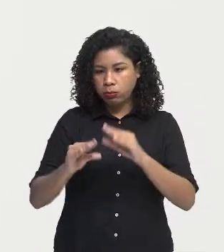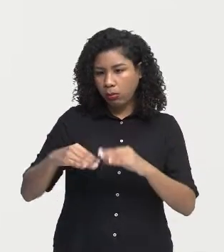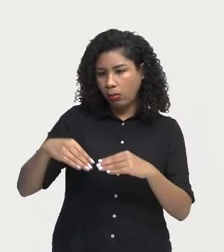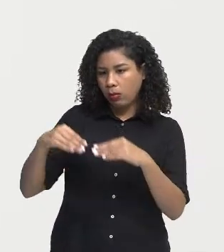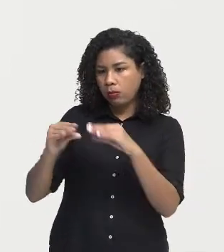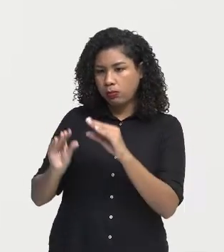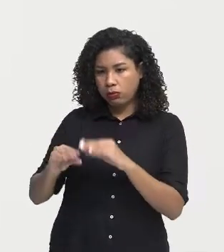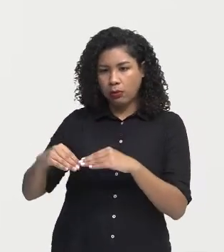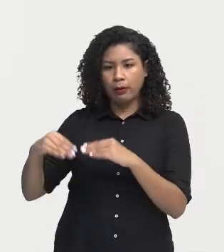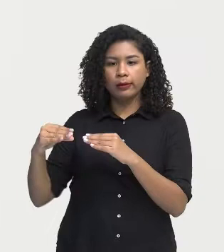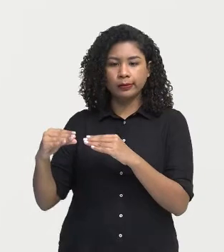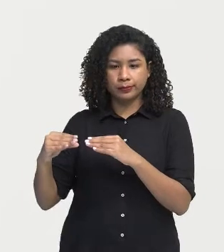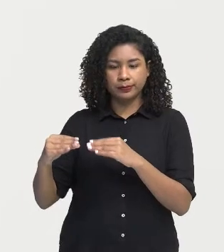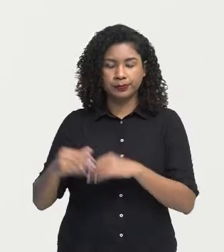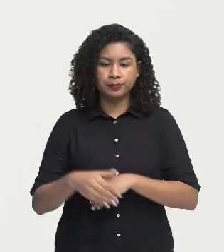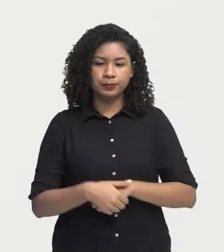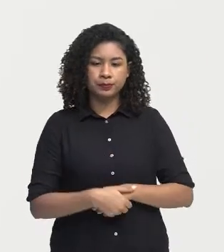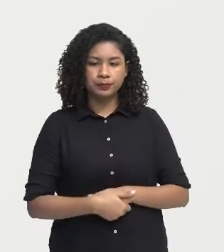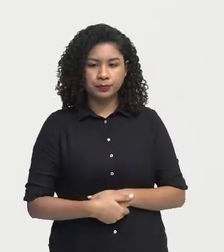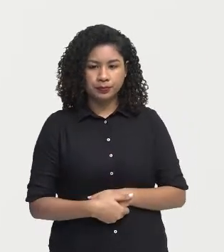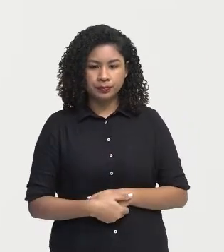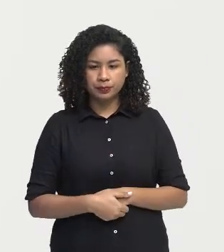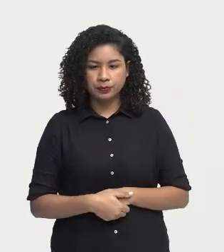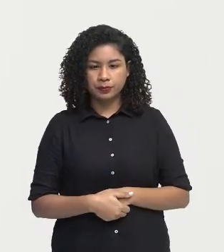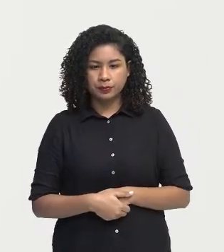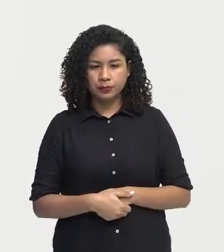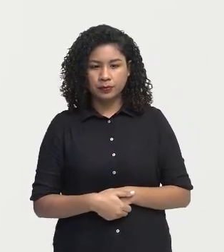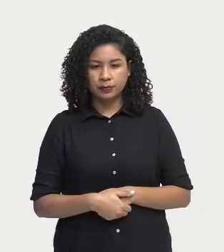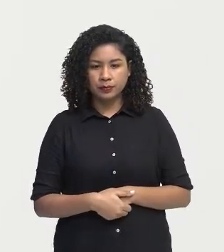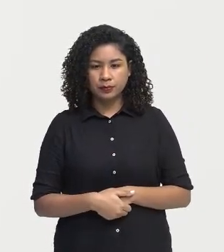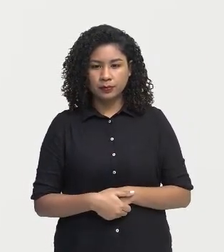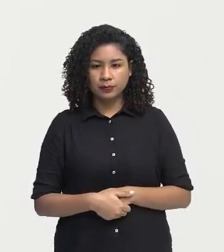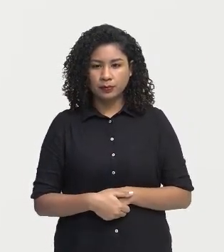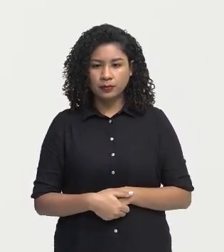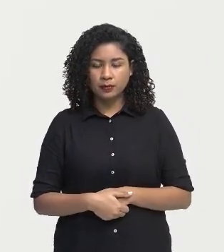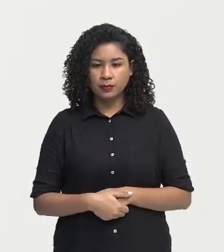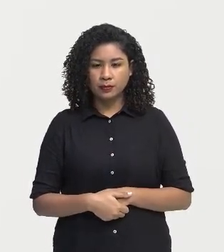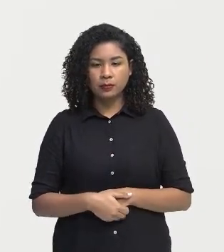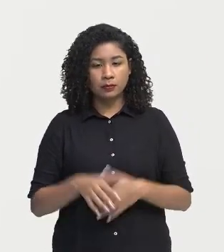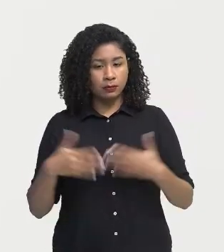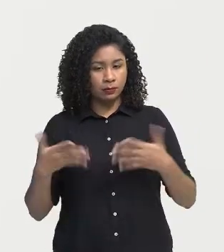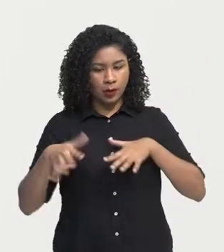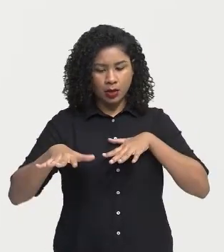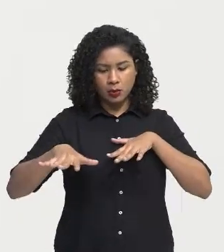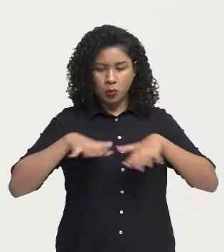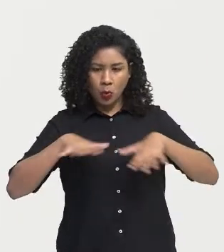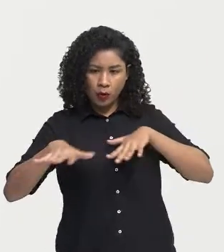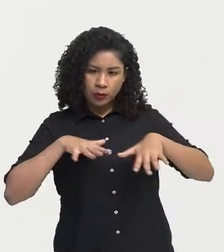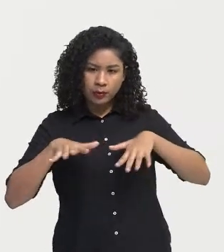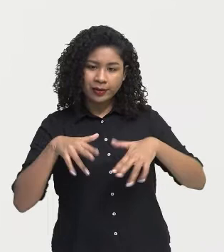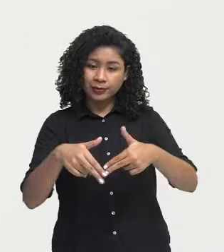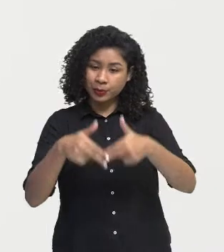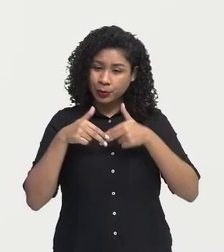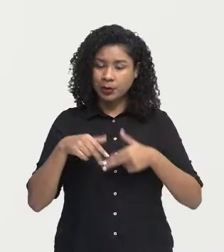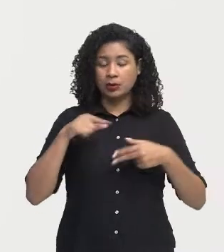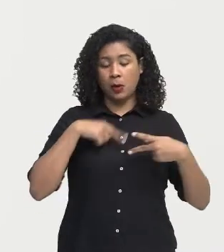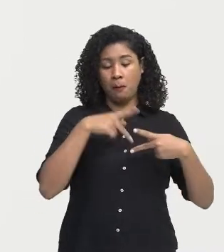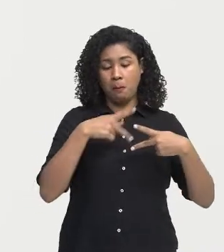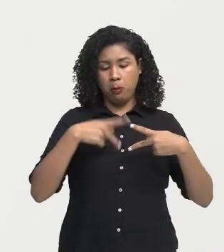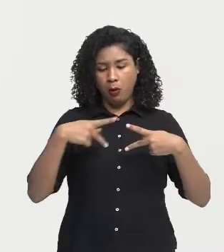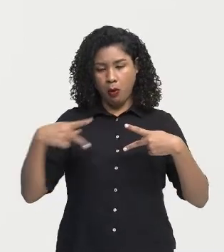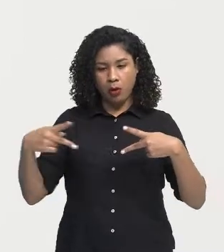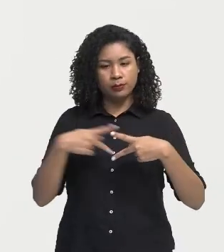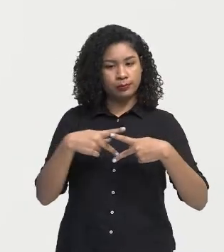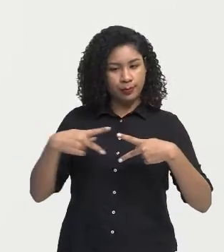bom? Deixa eu voltar aqui. E aí, essa movimentação é devido à contração de